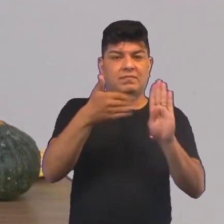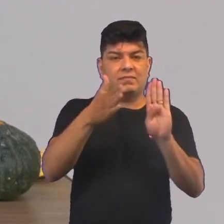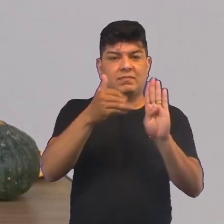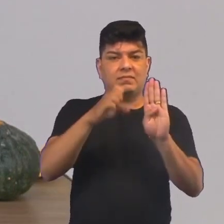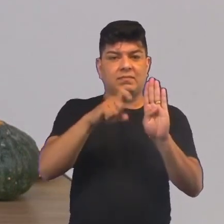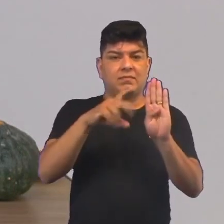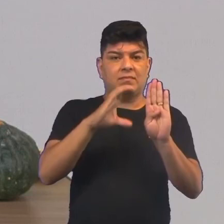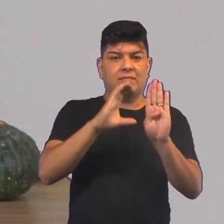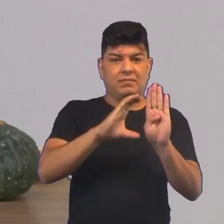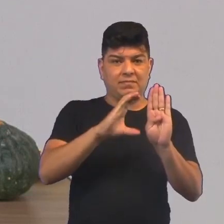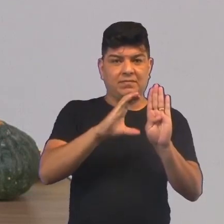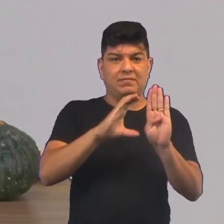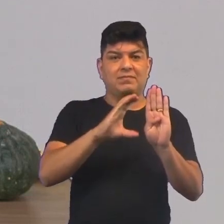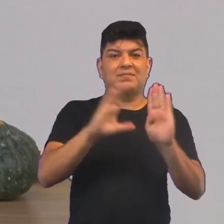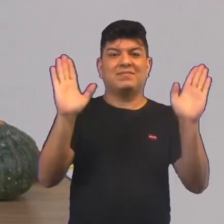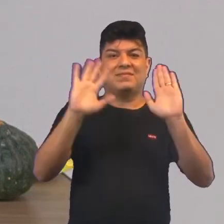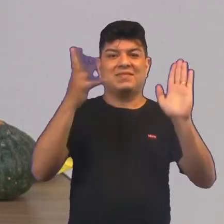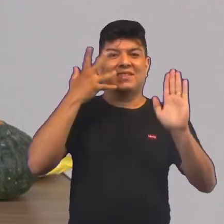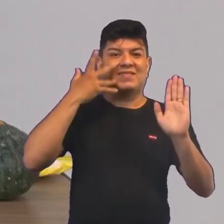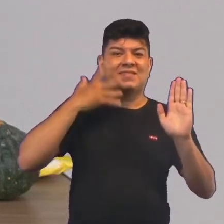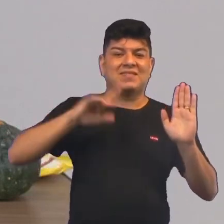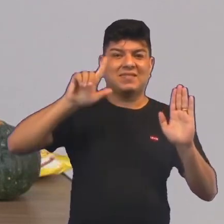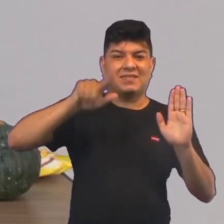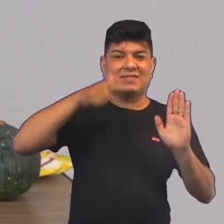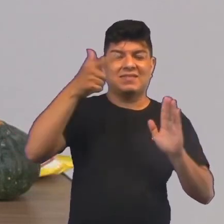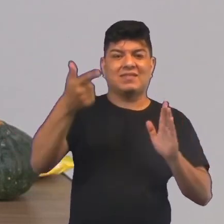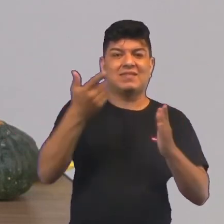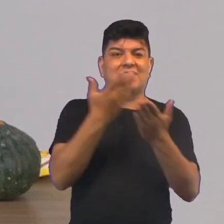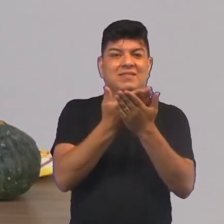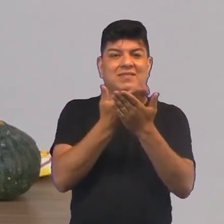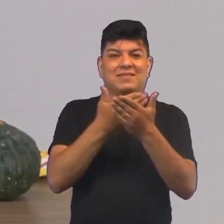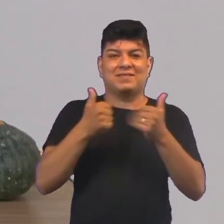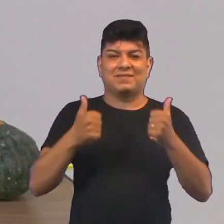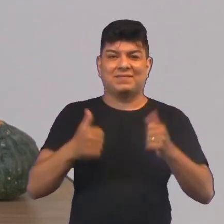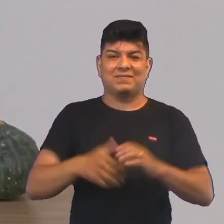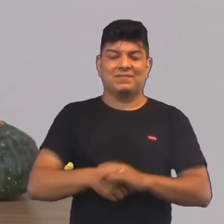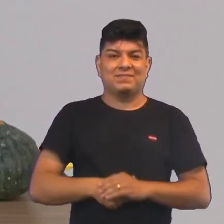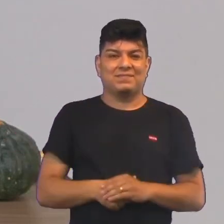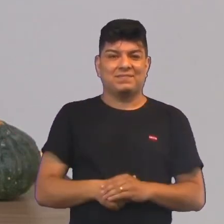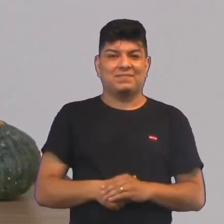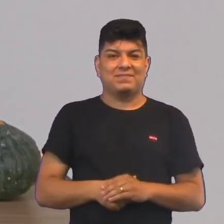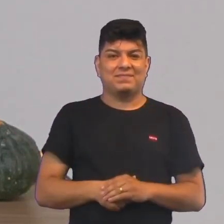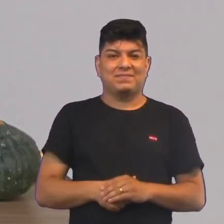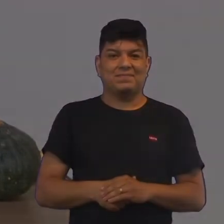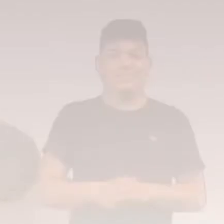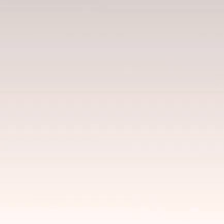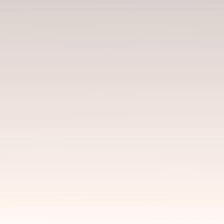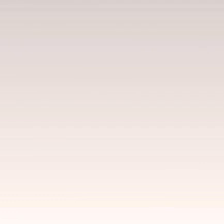acesse a plataforma Eduque. Tchau, tchau, crianças! Até a próxima aula!